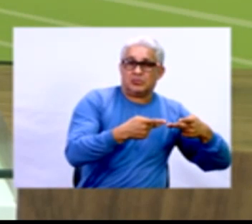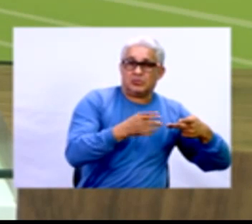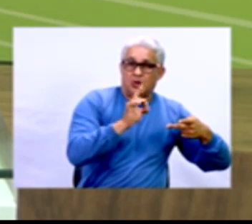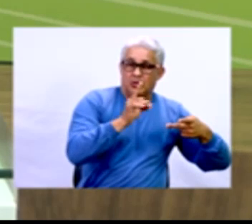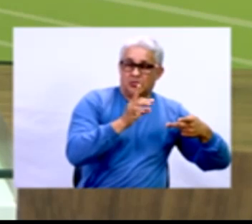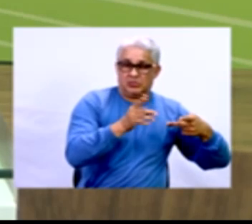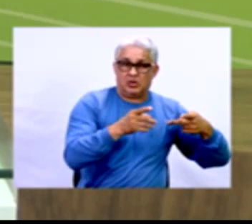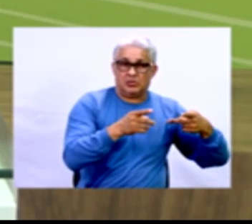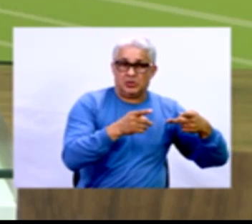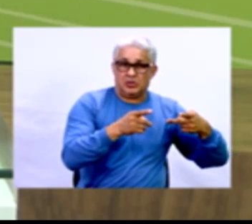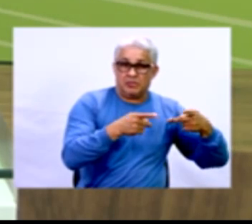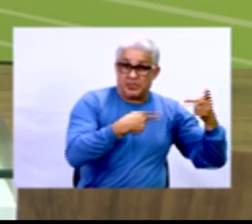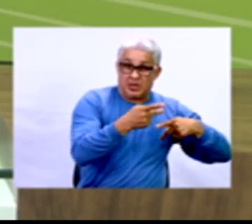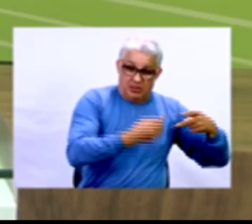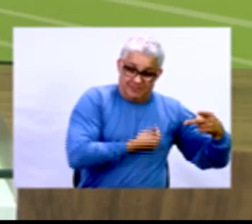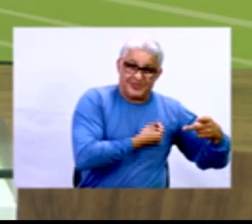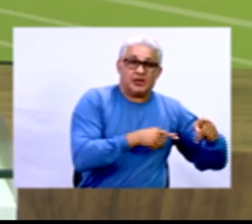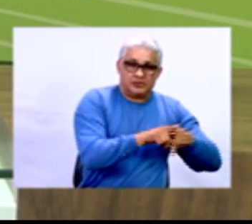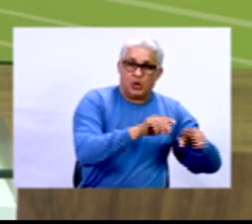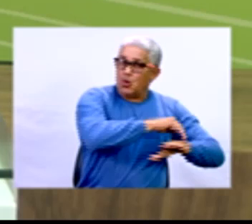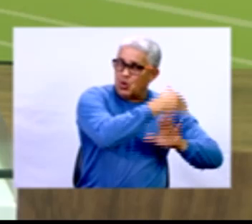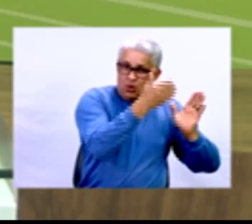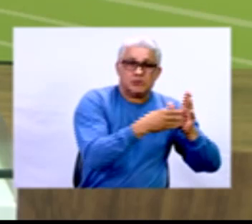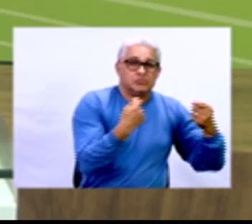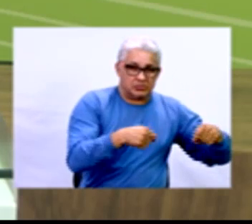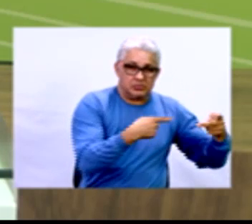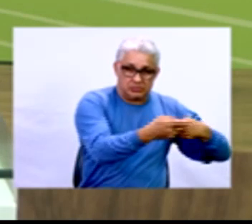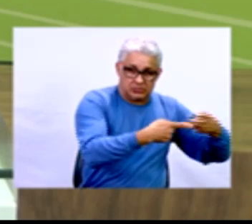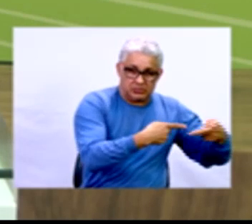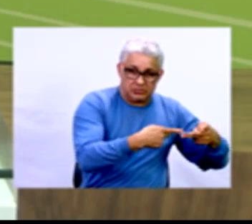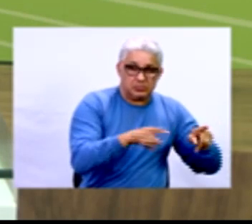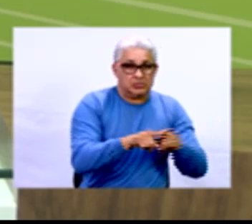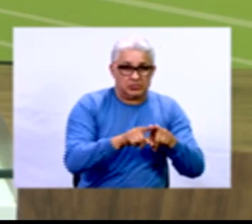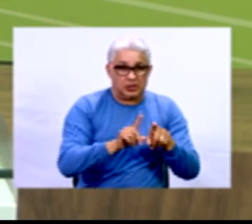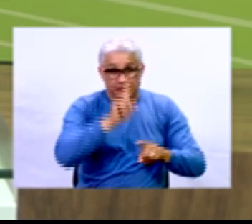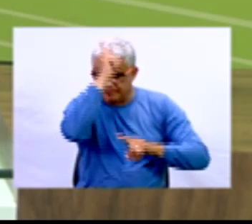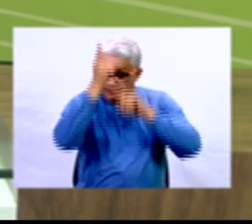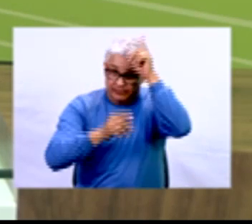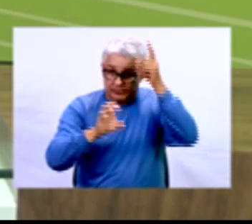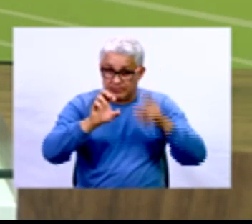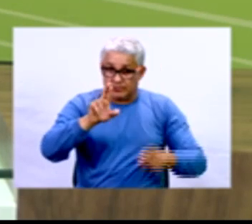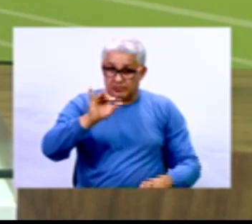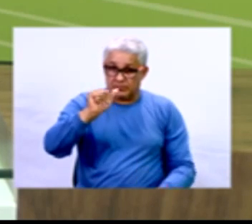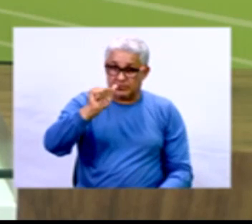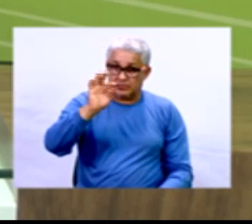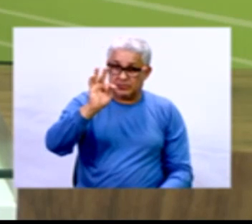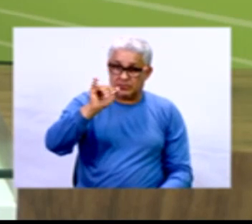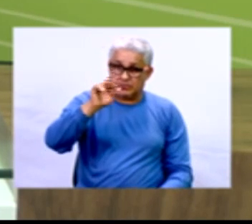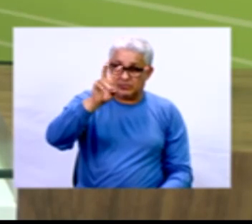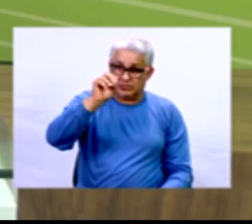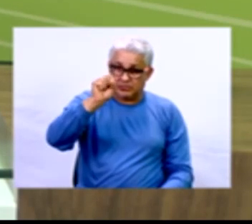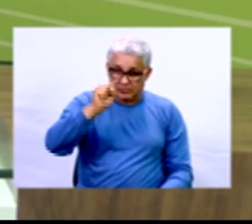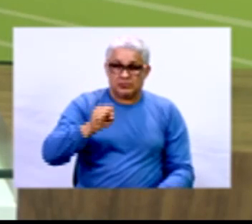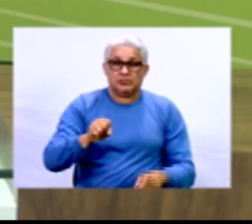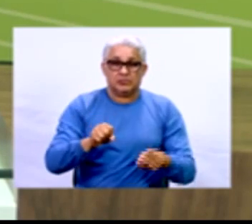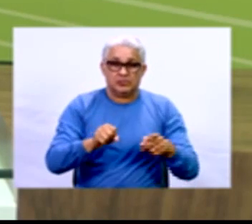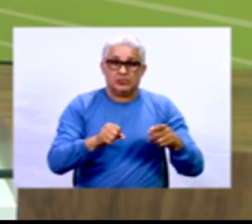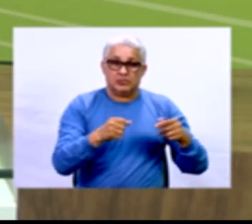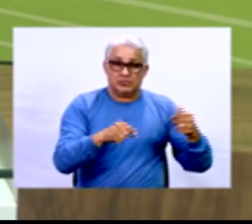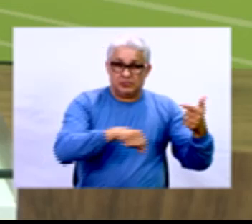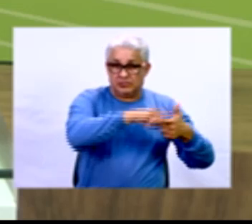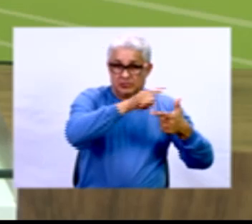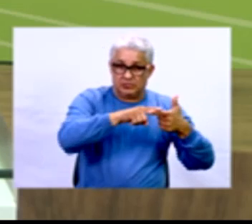recurso multimídia, mas para a nossa vida, né? Então a gente tem que planejar. Temos que ser criativos para fazer com que, como a professora Alessandra já